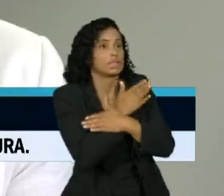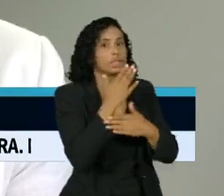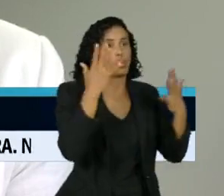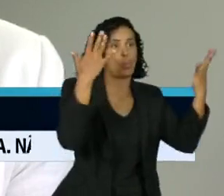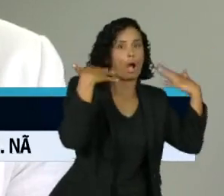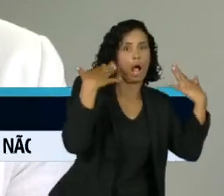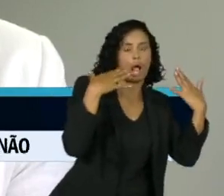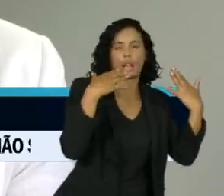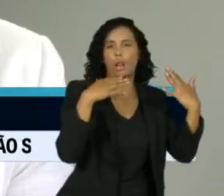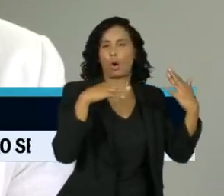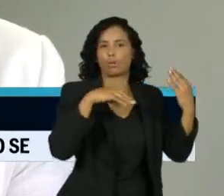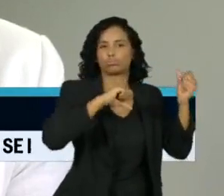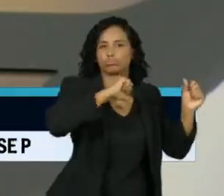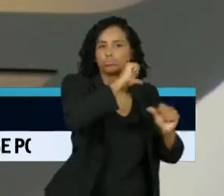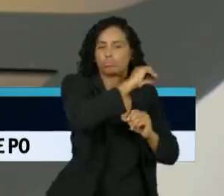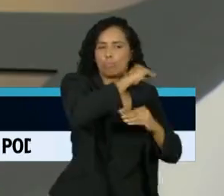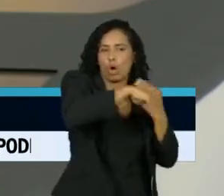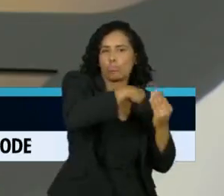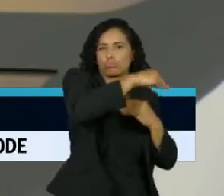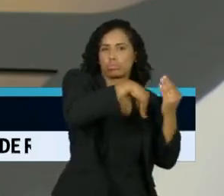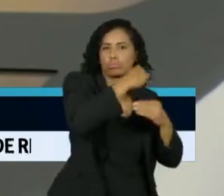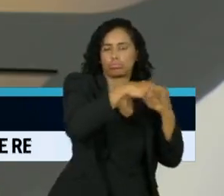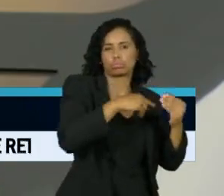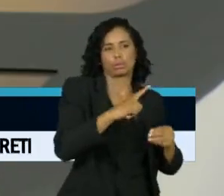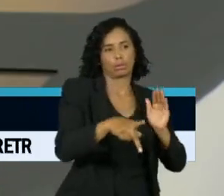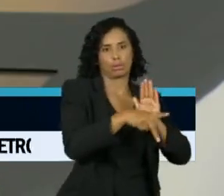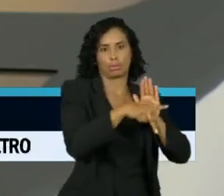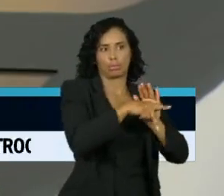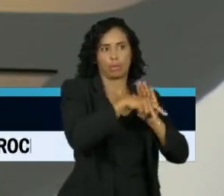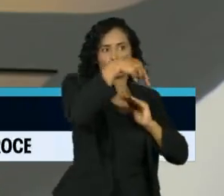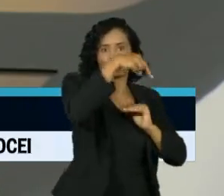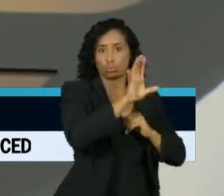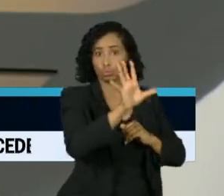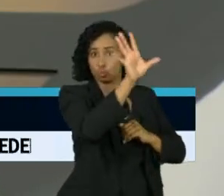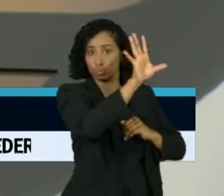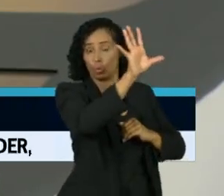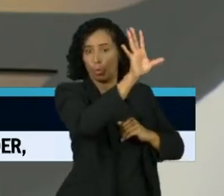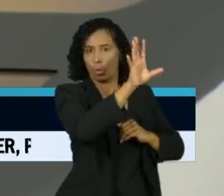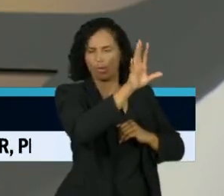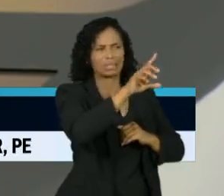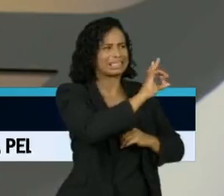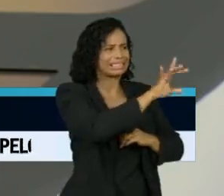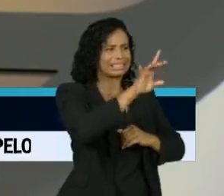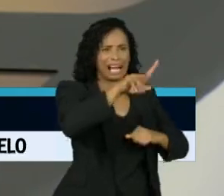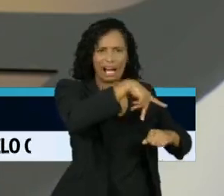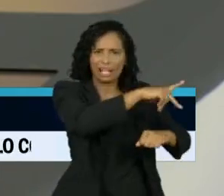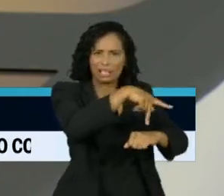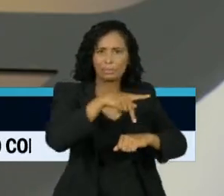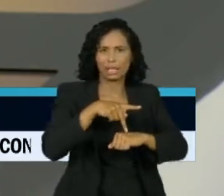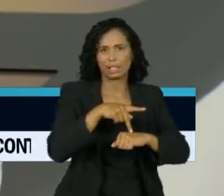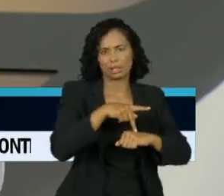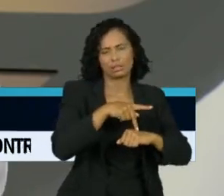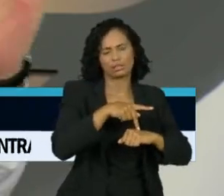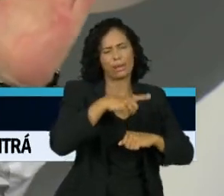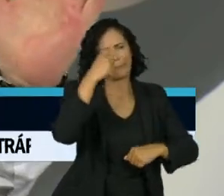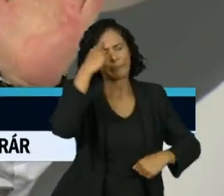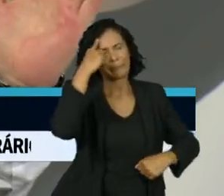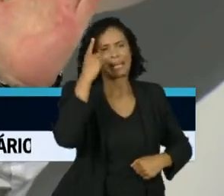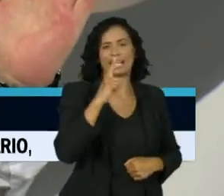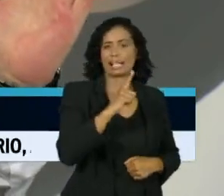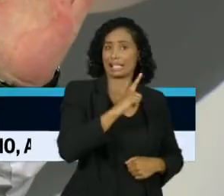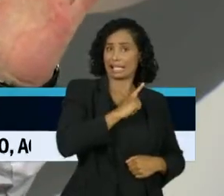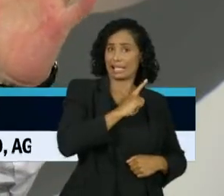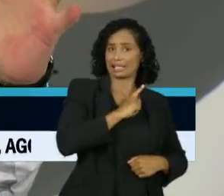nos países do hemisfério norte, com certeza é muito grave. Nós temos que lembrar que os organismos mais idosos e os